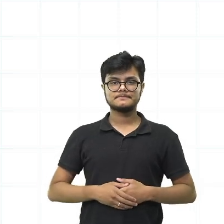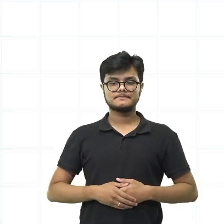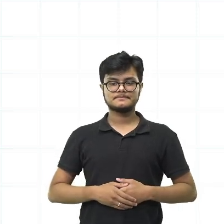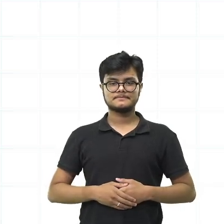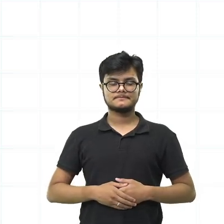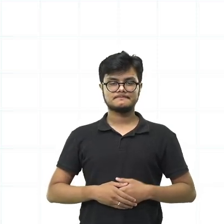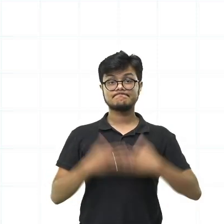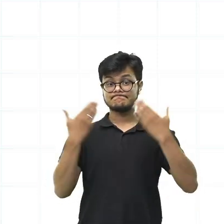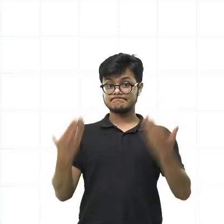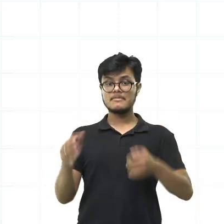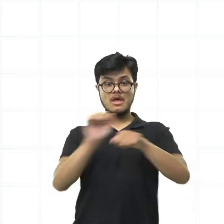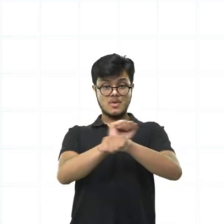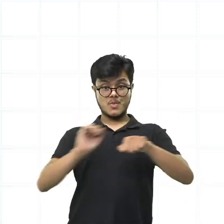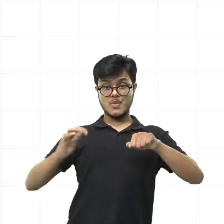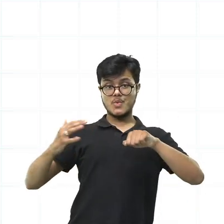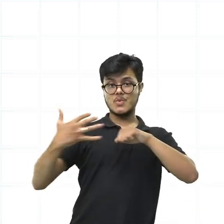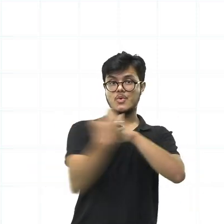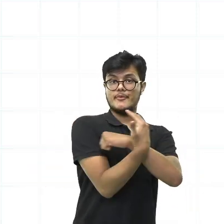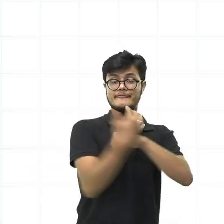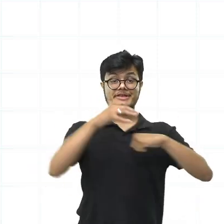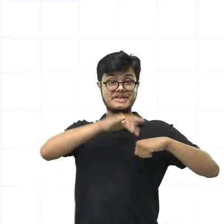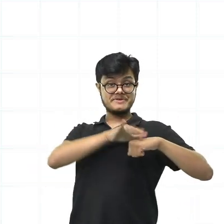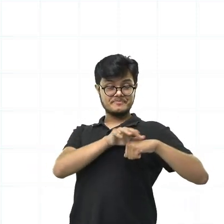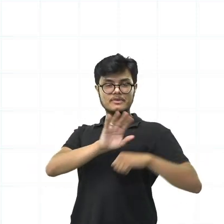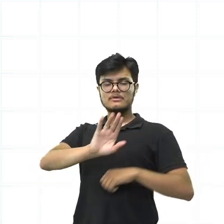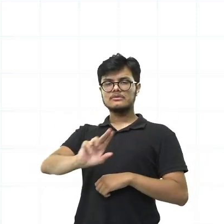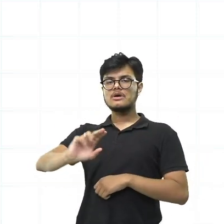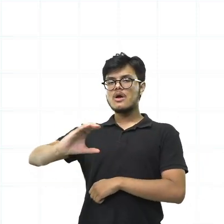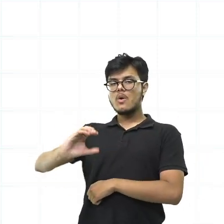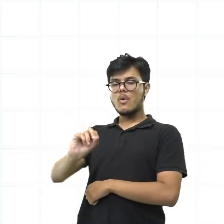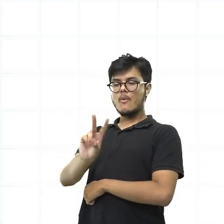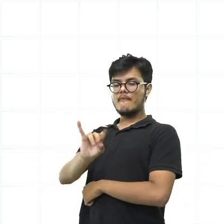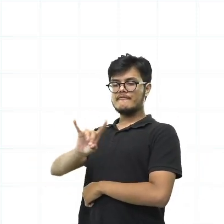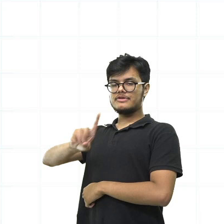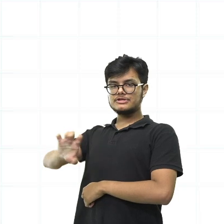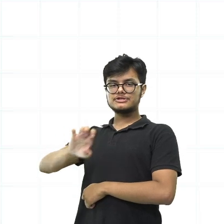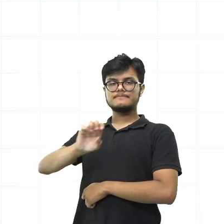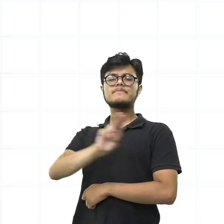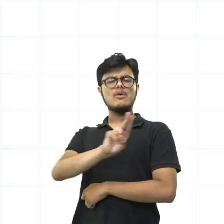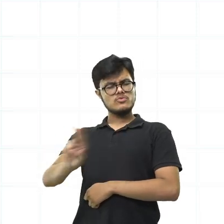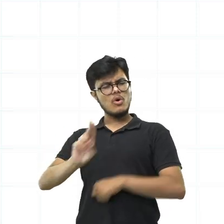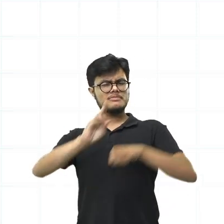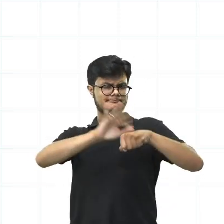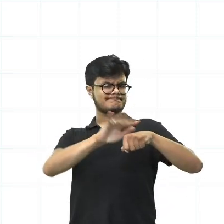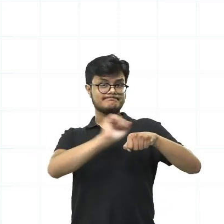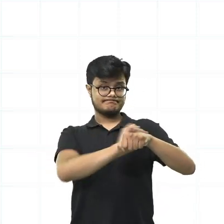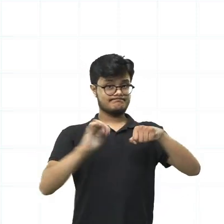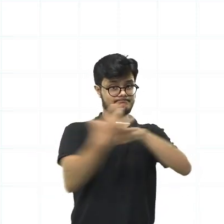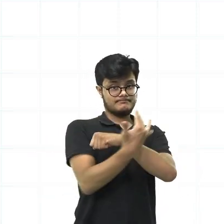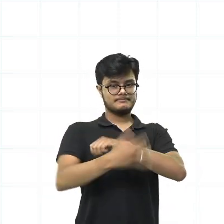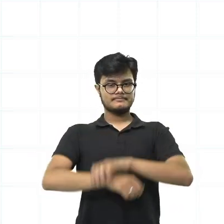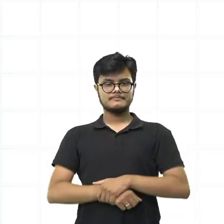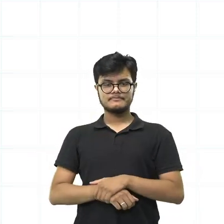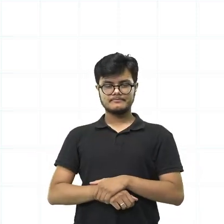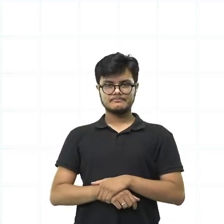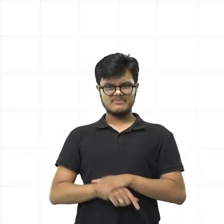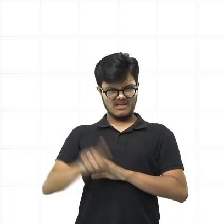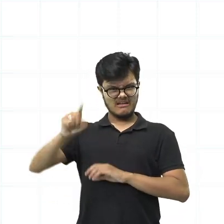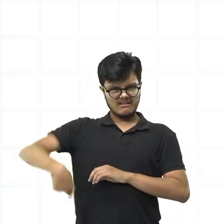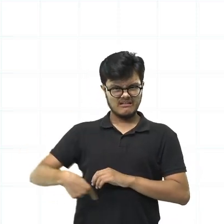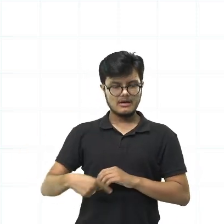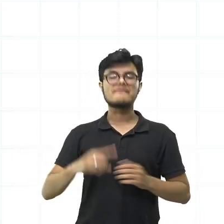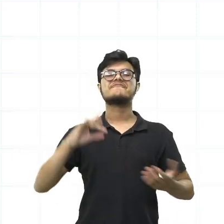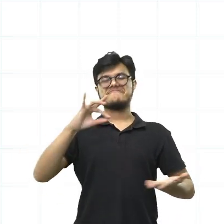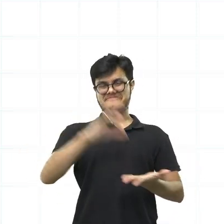A Covid-19 é o nome da doença causada pelo coronavírus, tá? Então, isso é um fato,